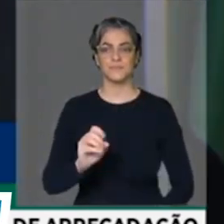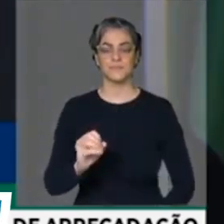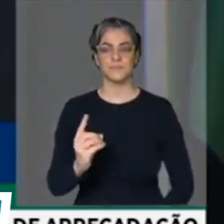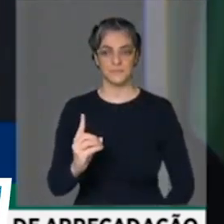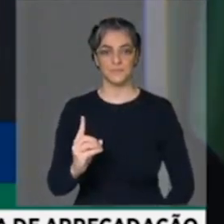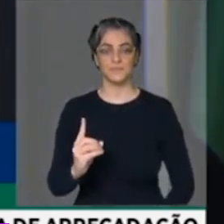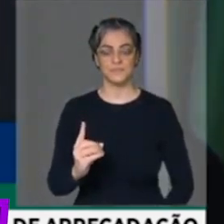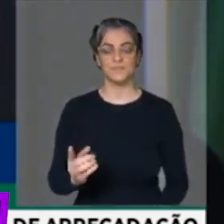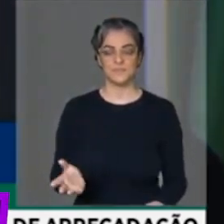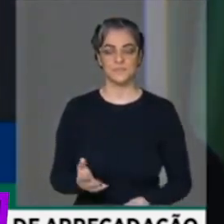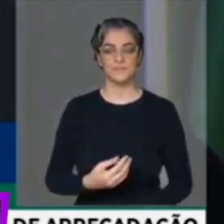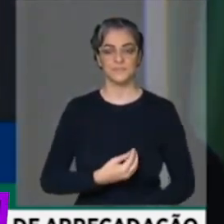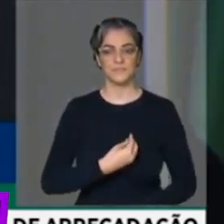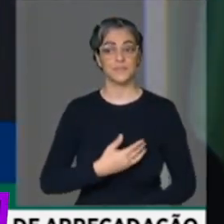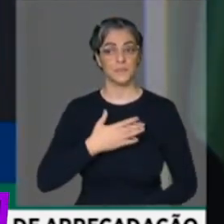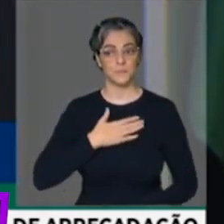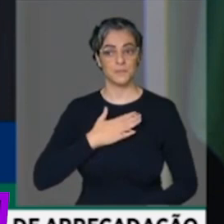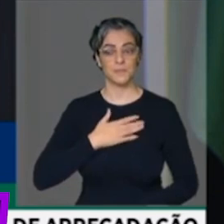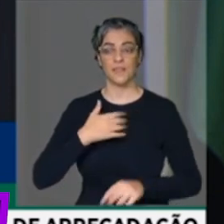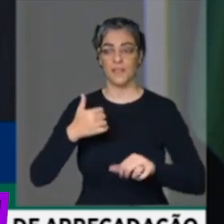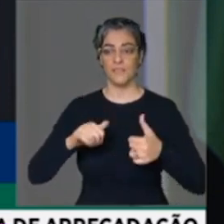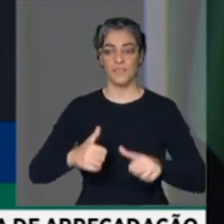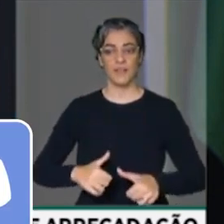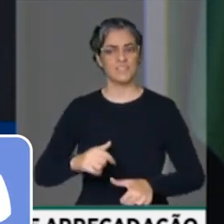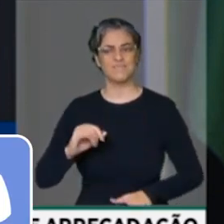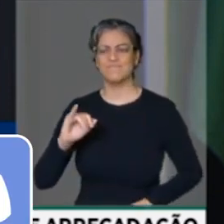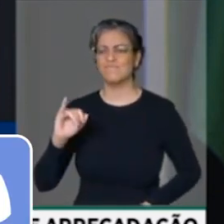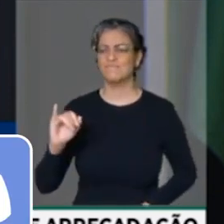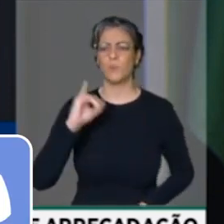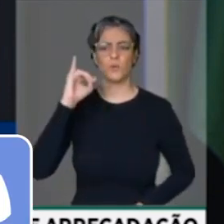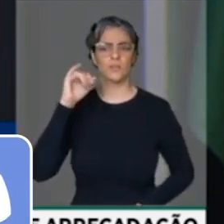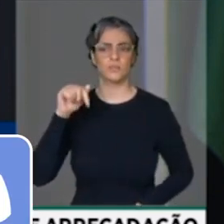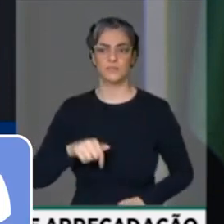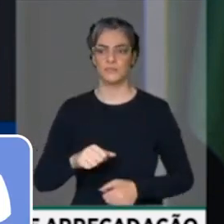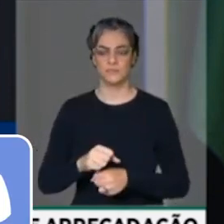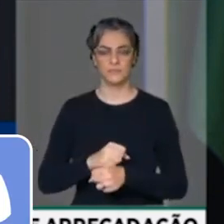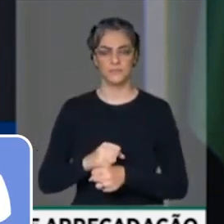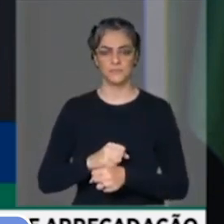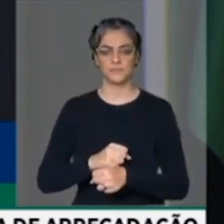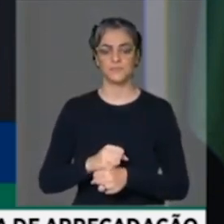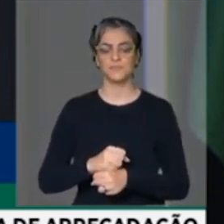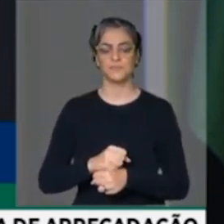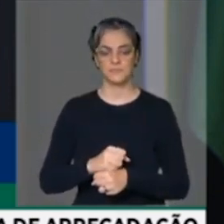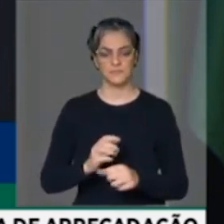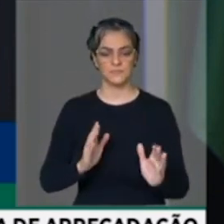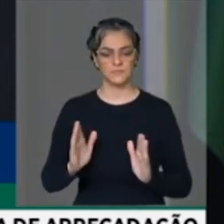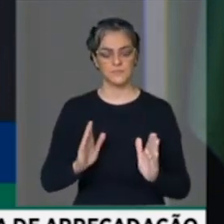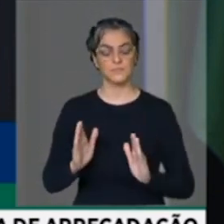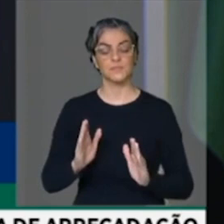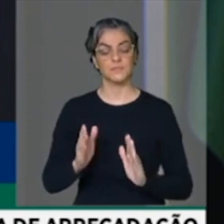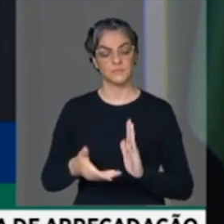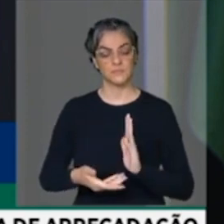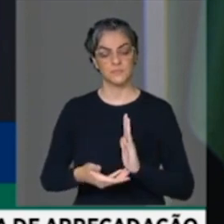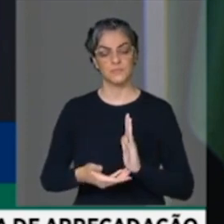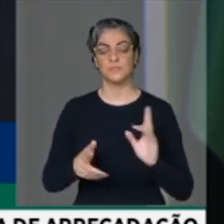é basicamente, na minha avaliação, um dos projetos mais importantes desse primeiro biênio da Câmara dos Deputados, que trata sobre a